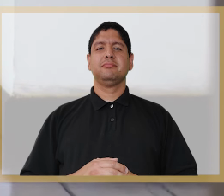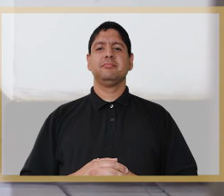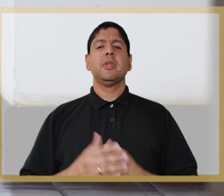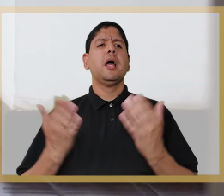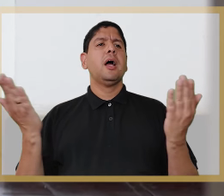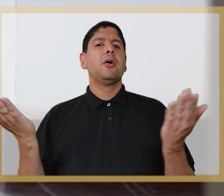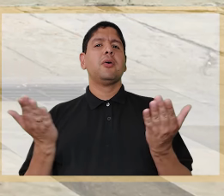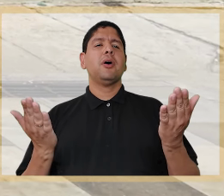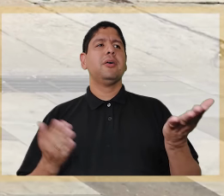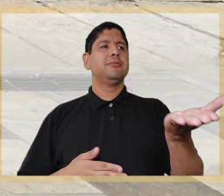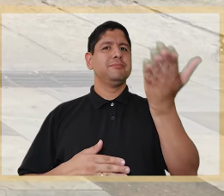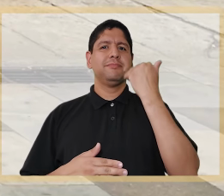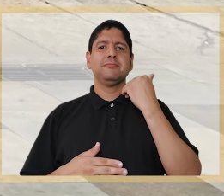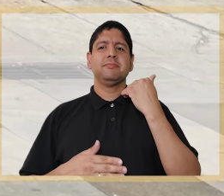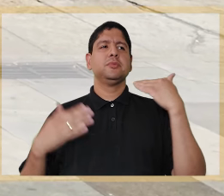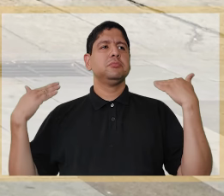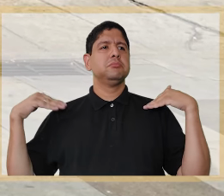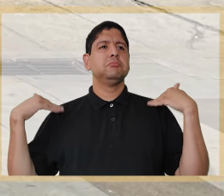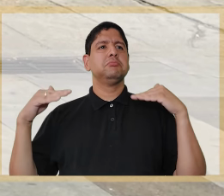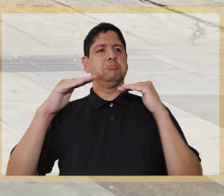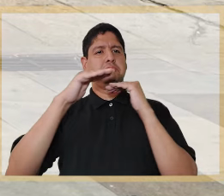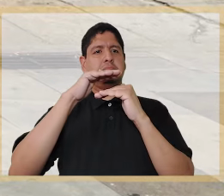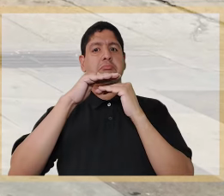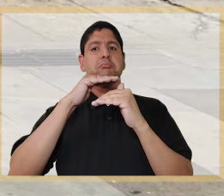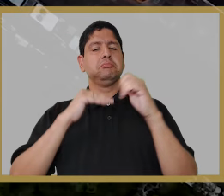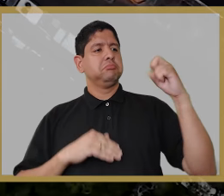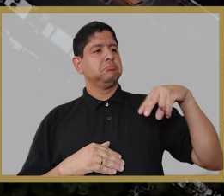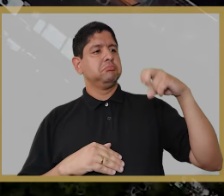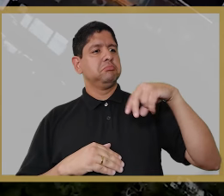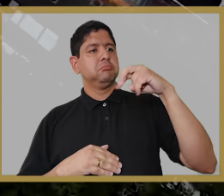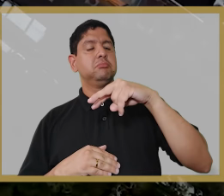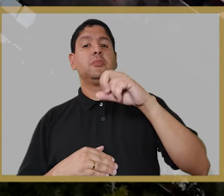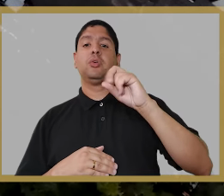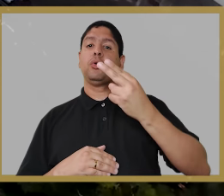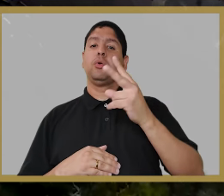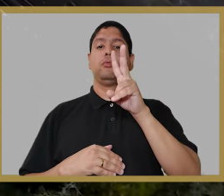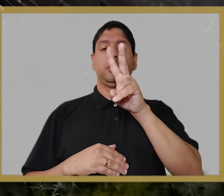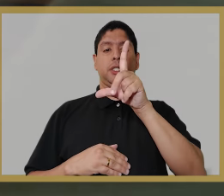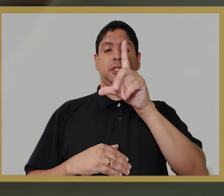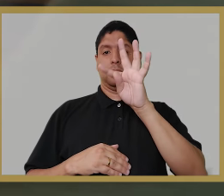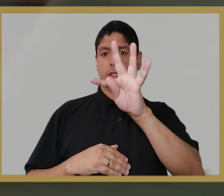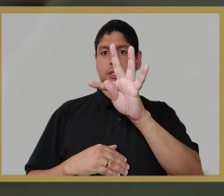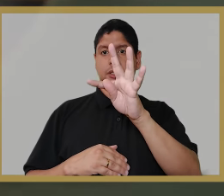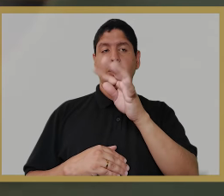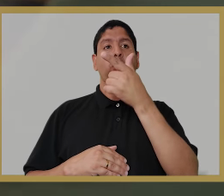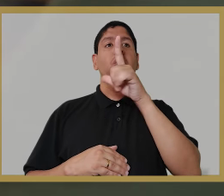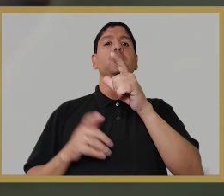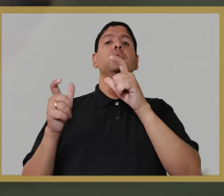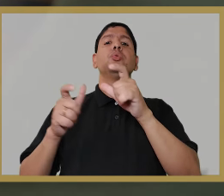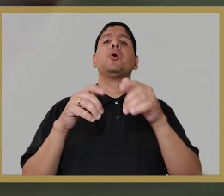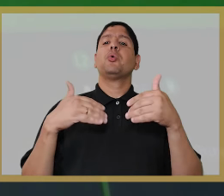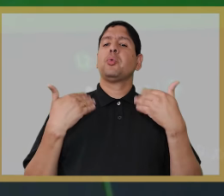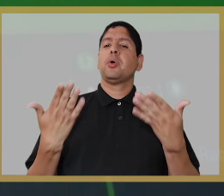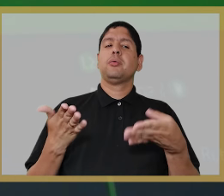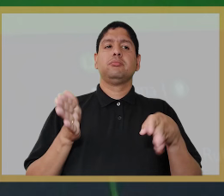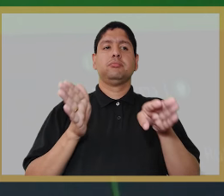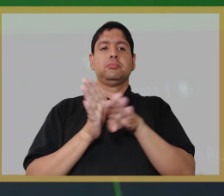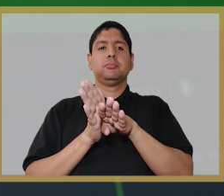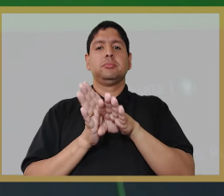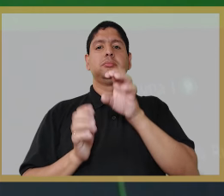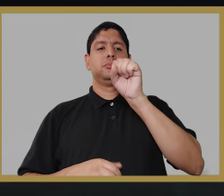Agora bora circular. Para voltar ao metrô, você pode dar uma caminhadinha ou pegar um VLT até lá. Nosso próximo destino, a Estação